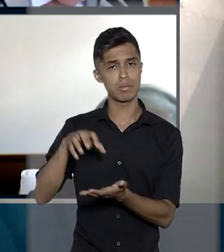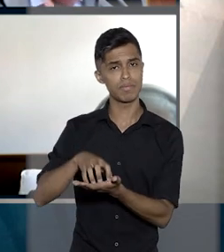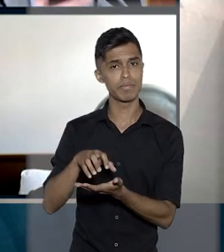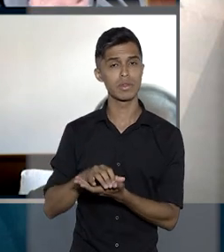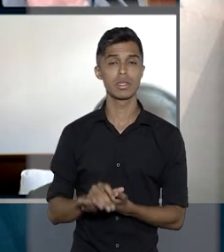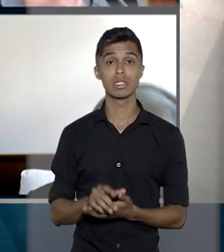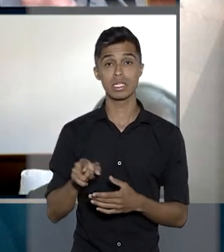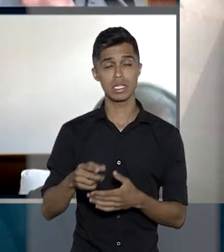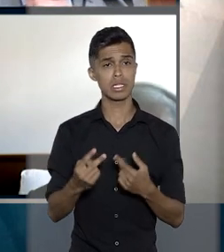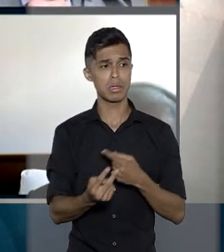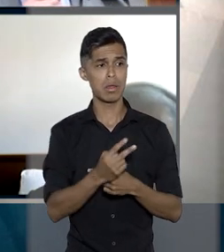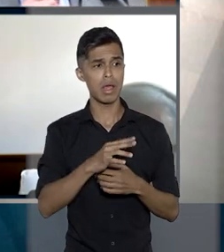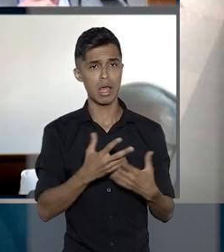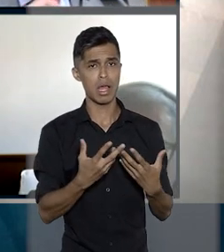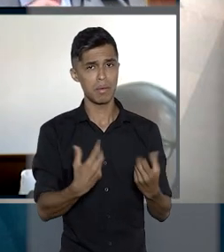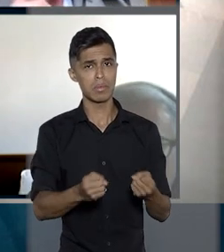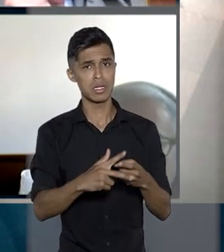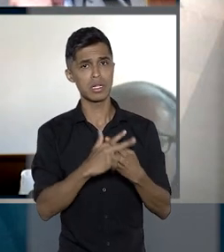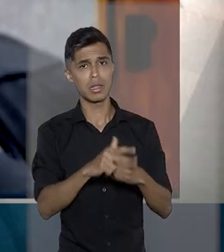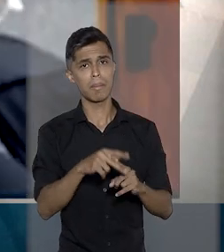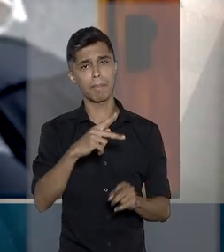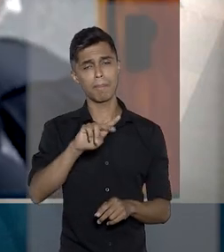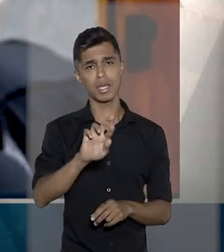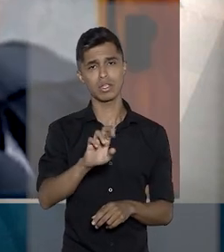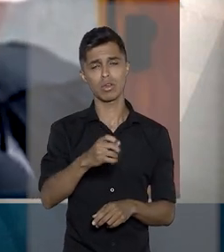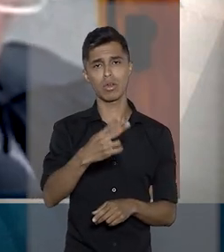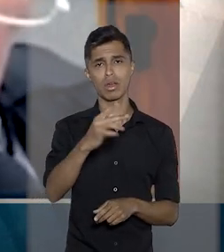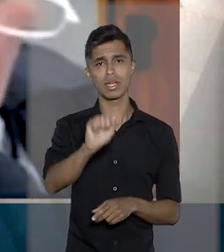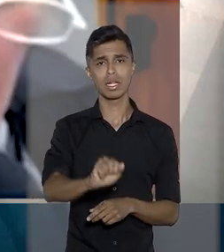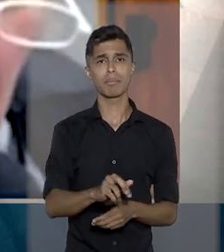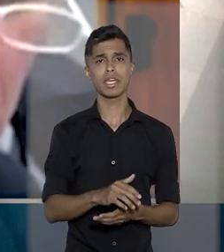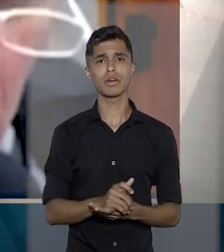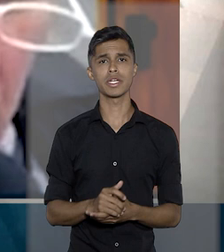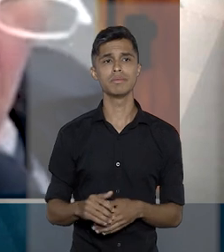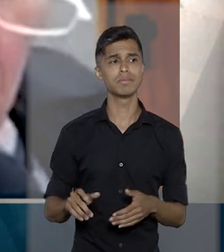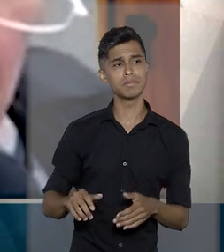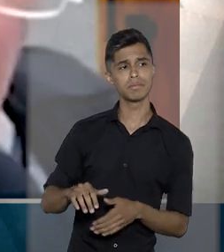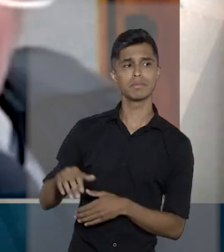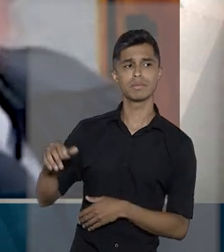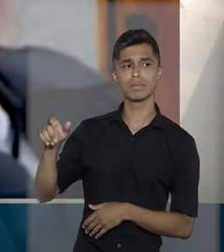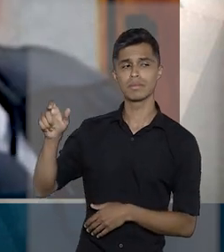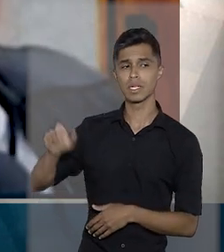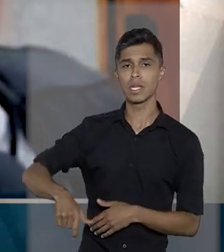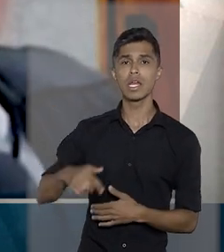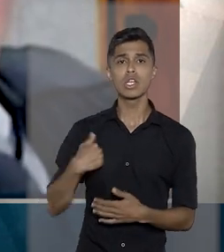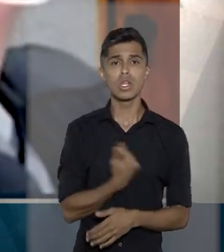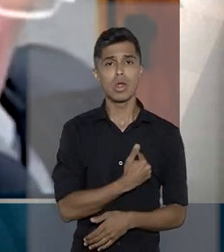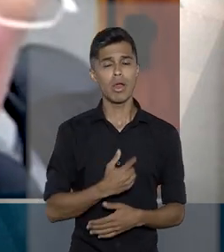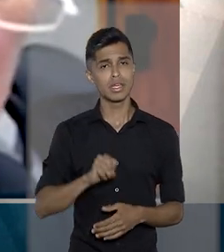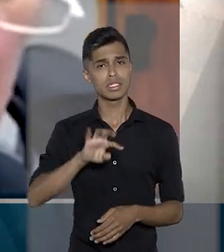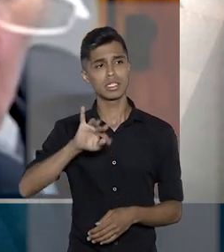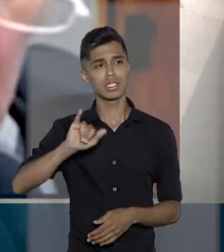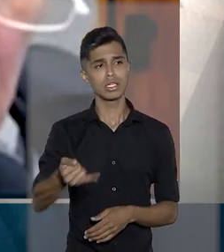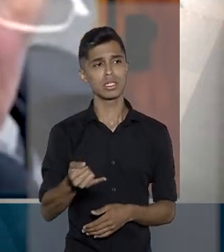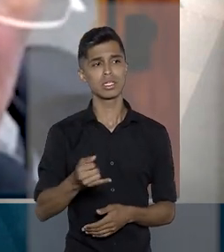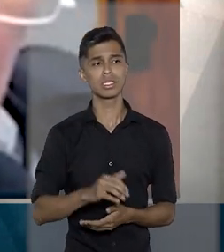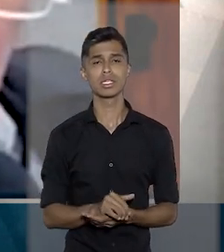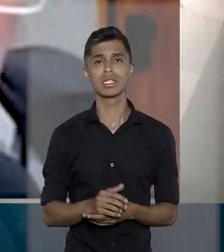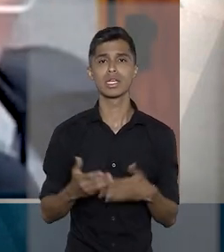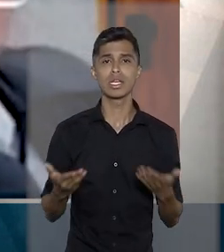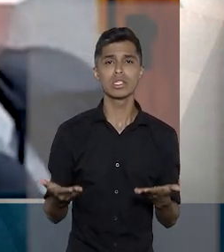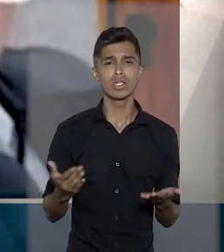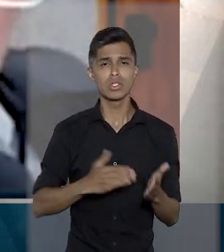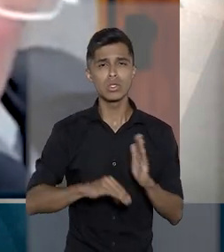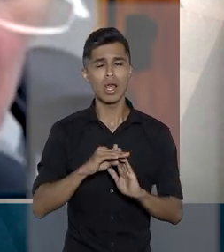cobrança vendeu a manutenção da penhora o relator Ministro Moura Ribeiro destacou que o STJ já consolidou o